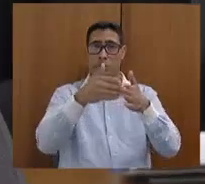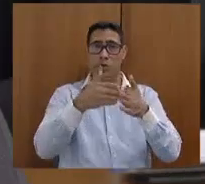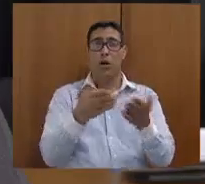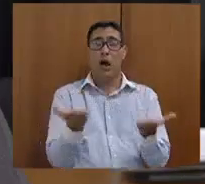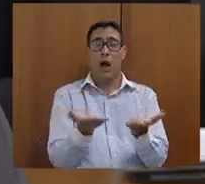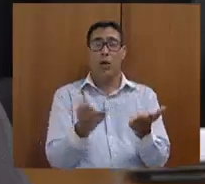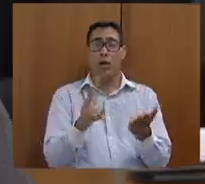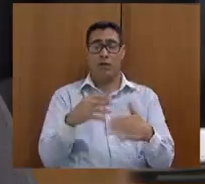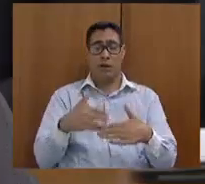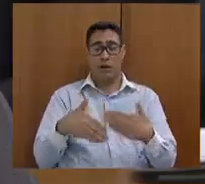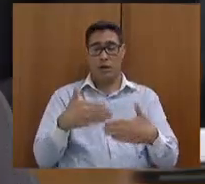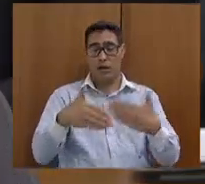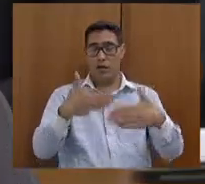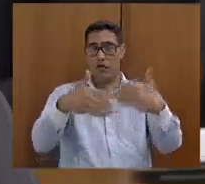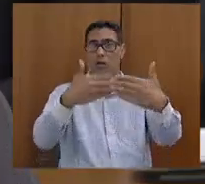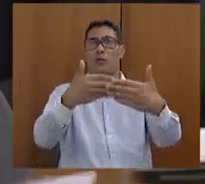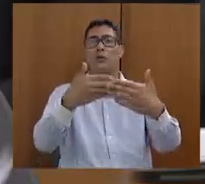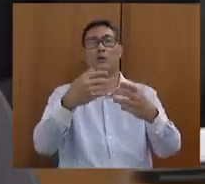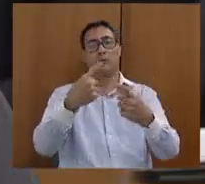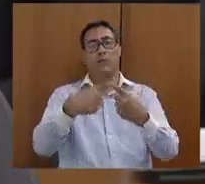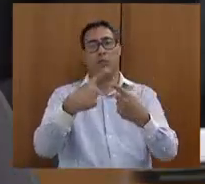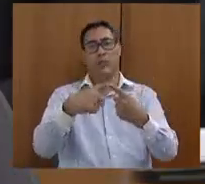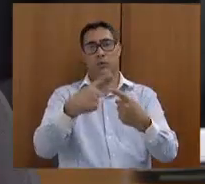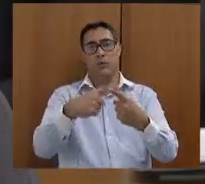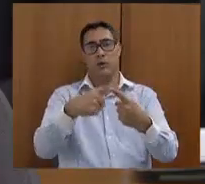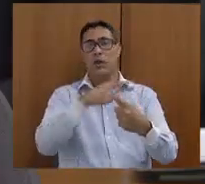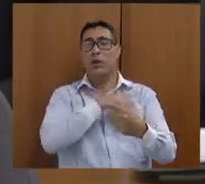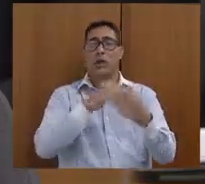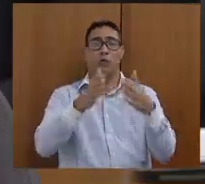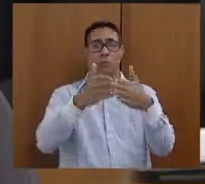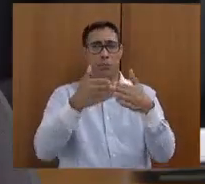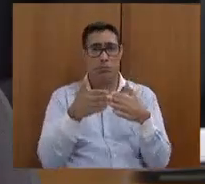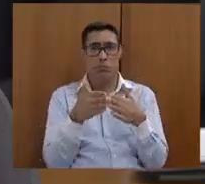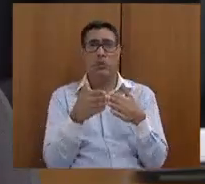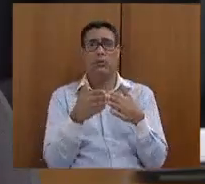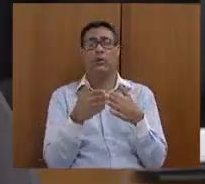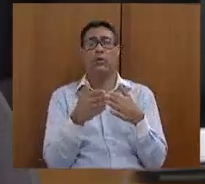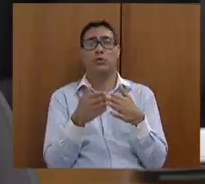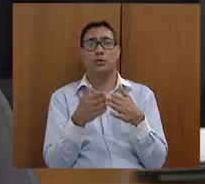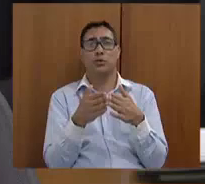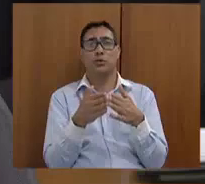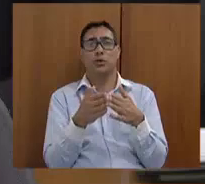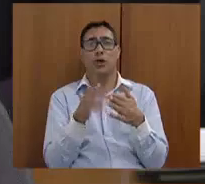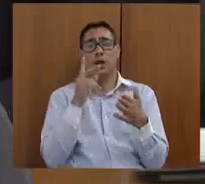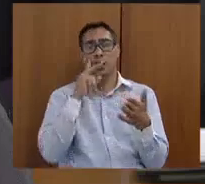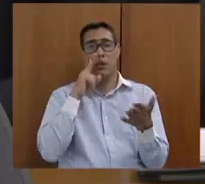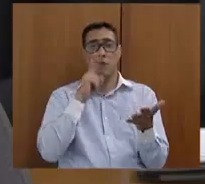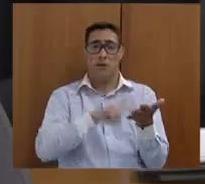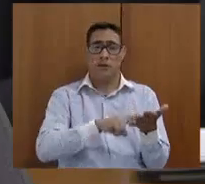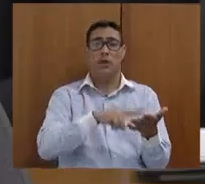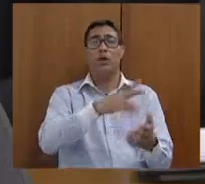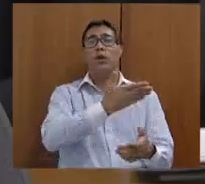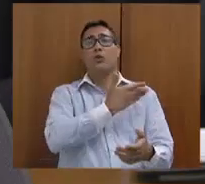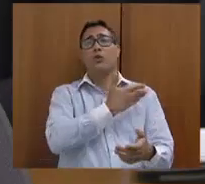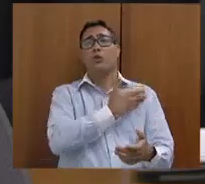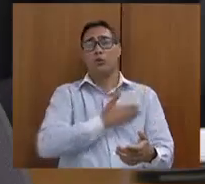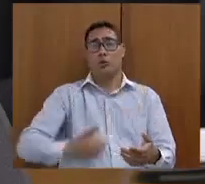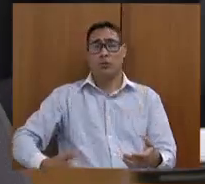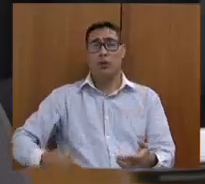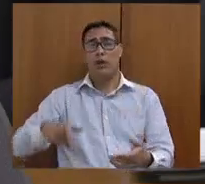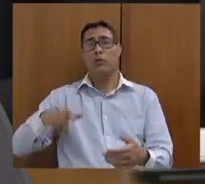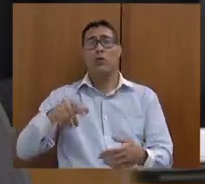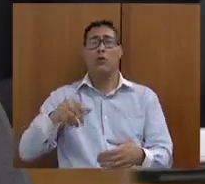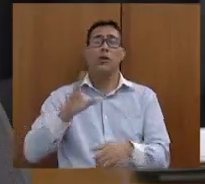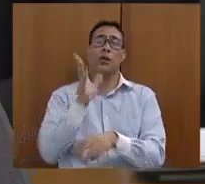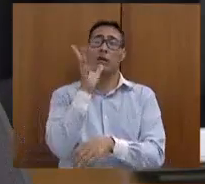isso vai avançar na casa porque havia um pedido de vista do governo e ele ficou quase dois anos